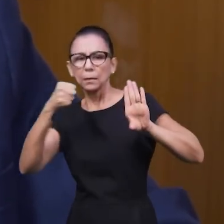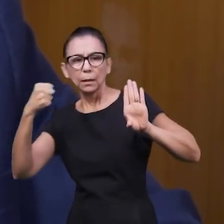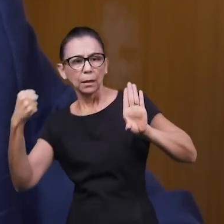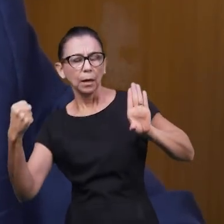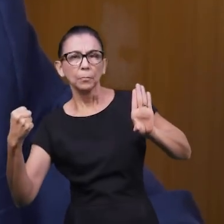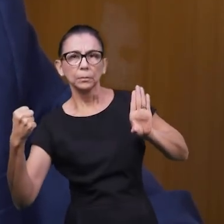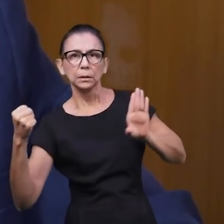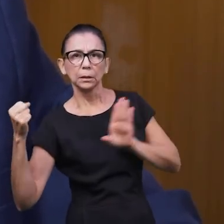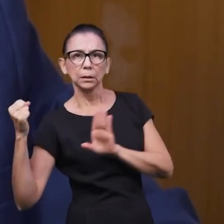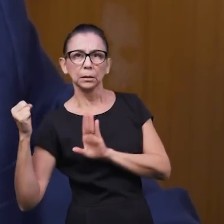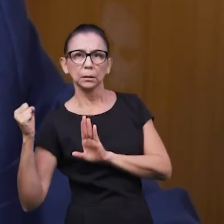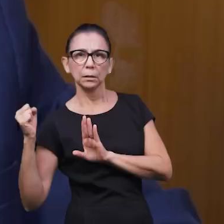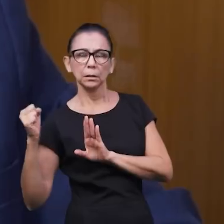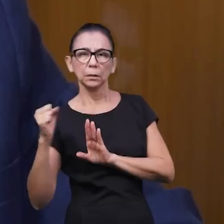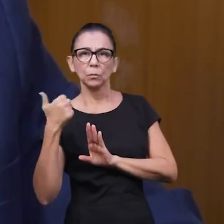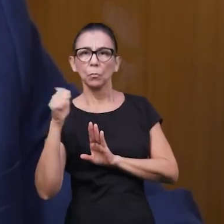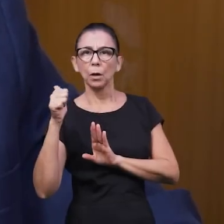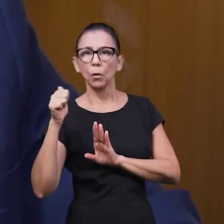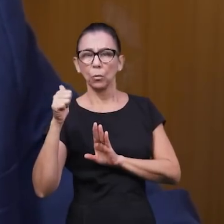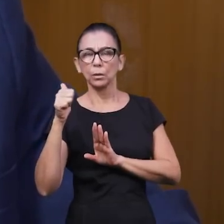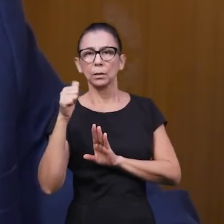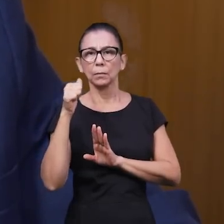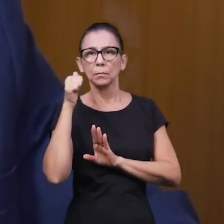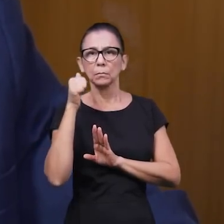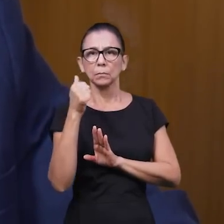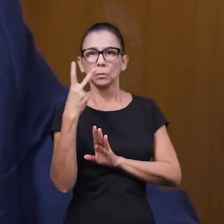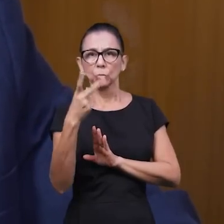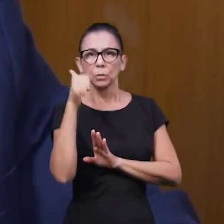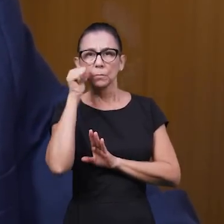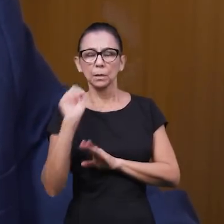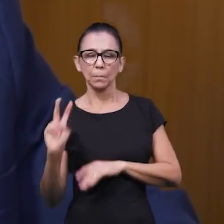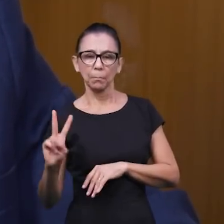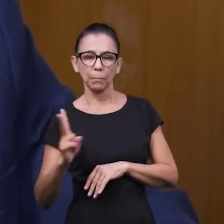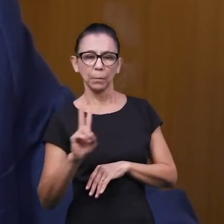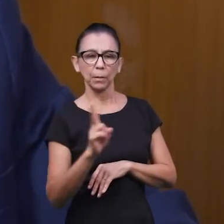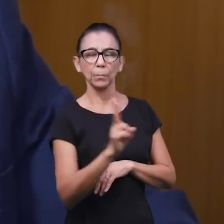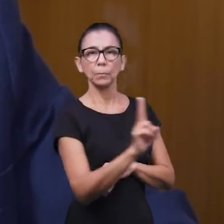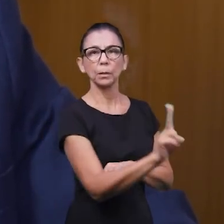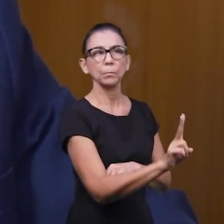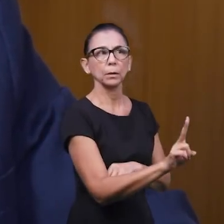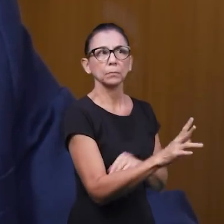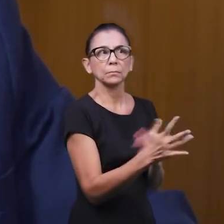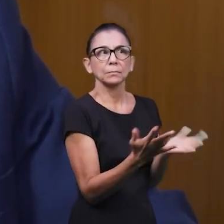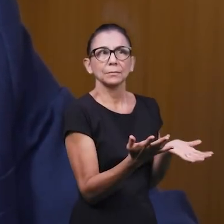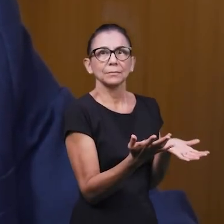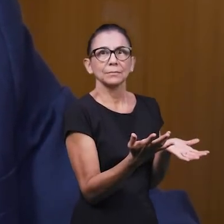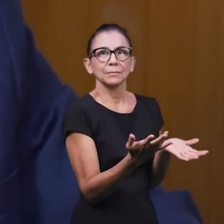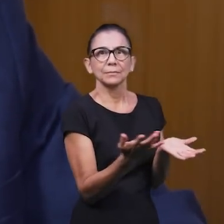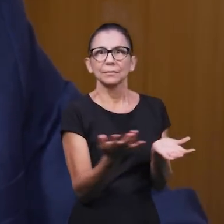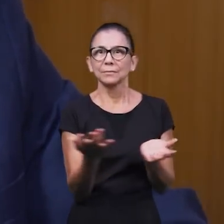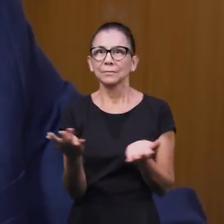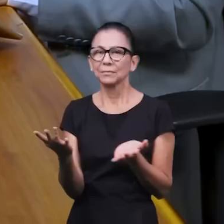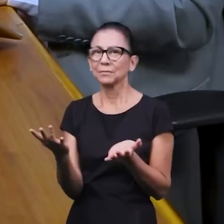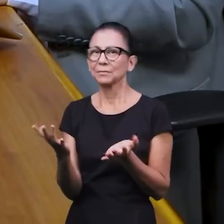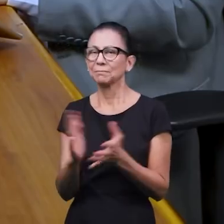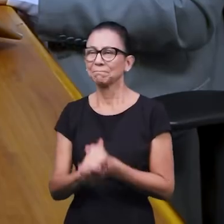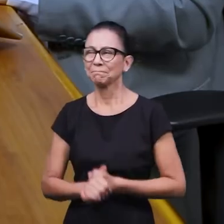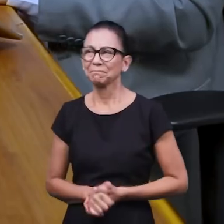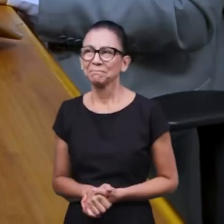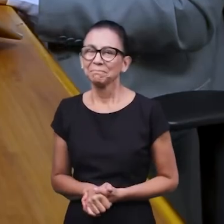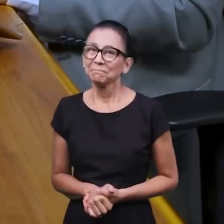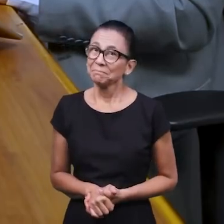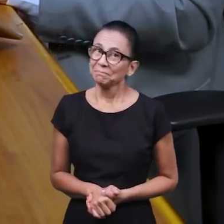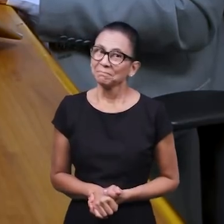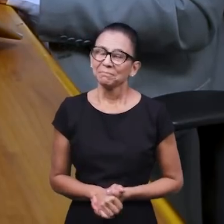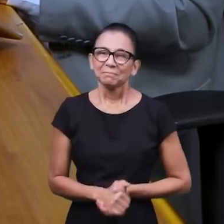ela para descer do avião também. E ninguém entendeu porque ela desceu, certo? Pô, viu, o avião nem conseguiu subir, certo? Então, Deus às vezes